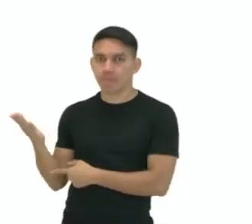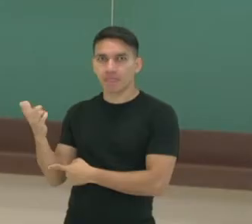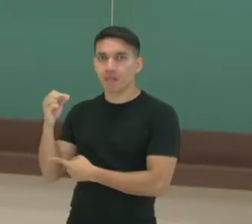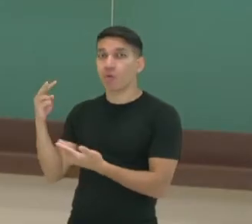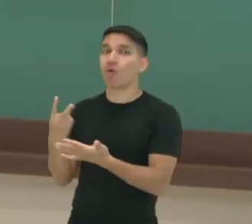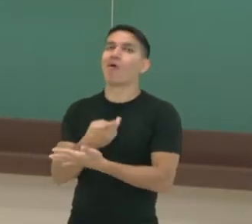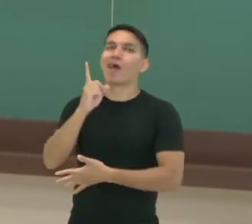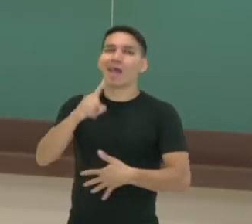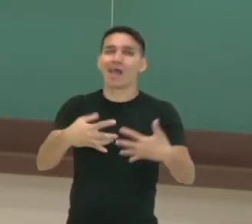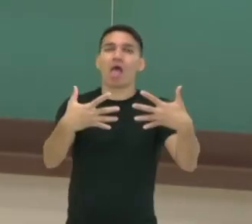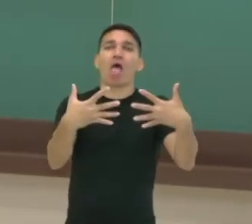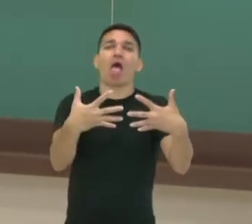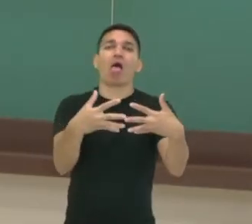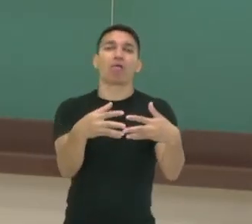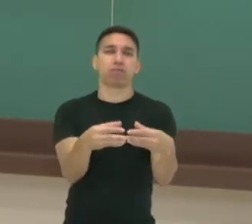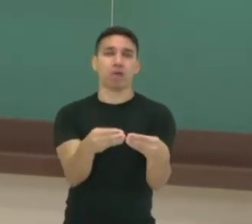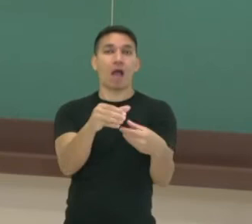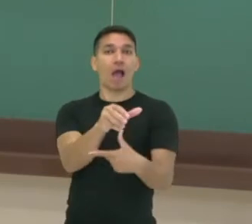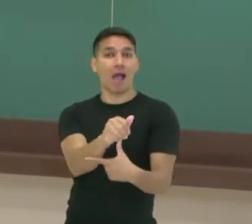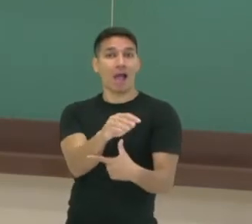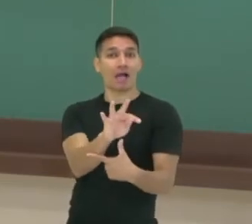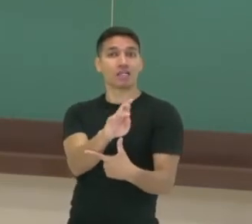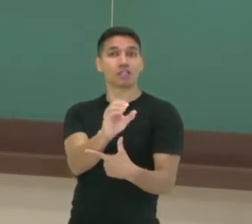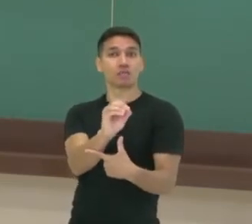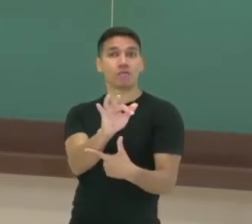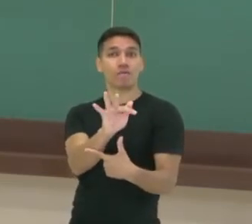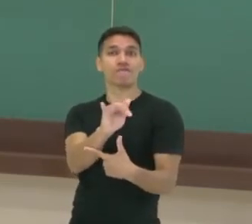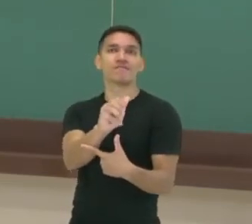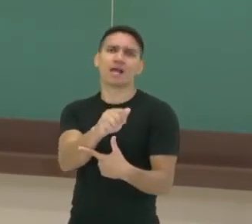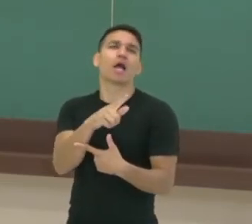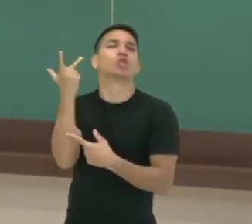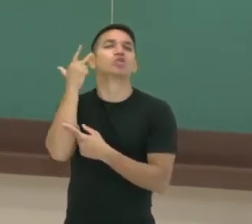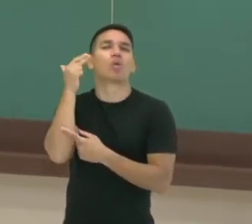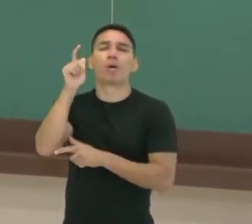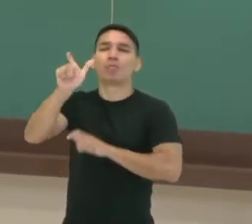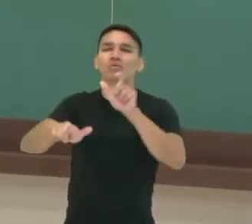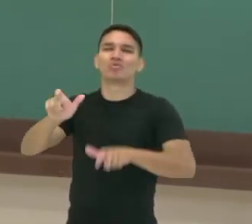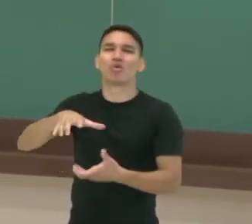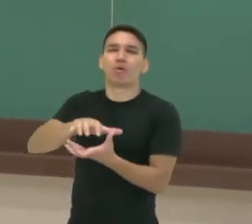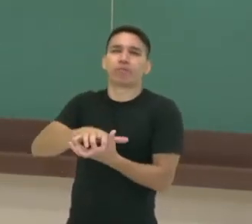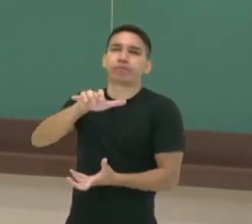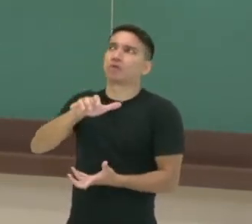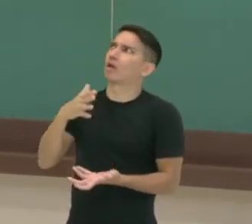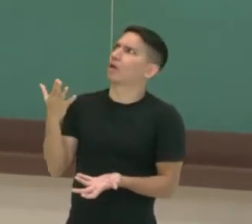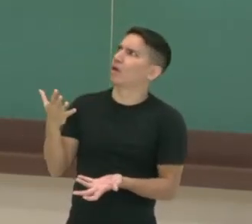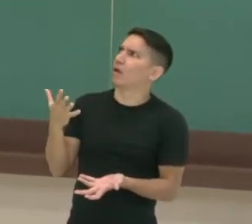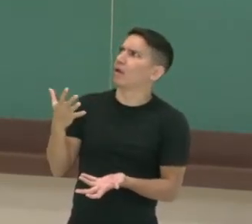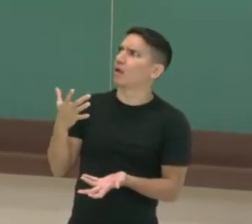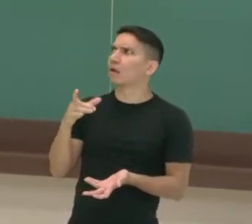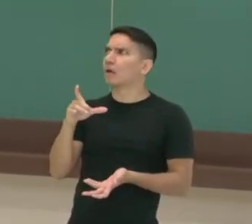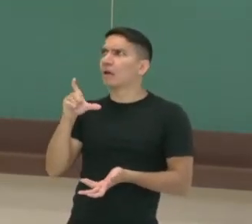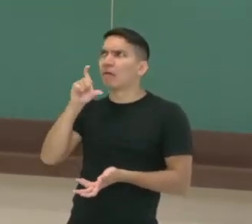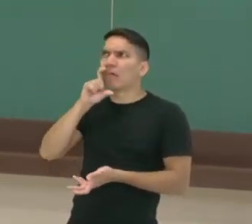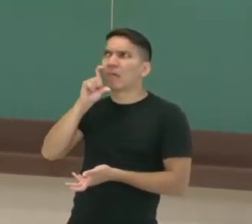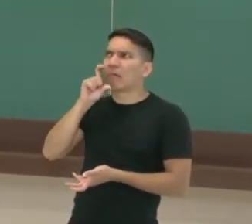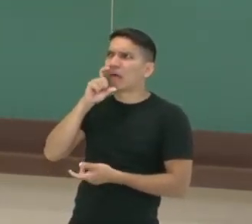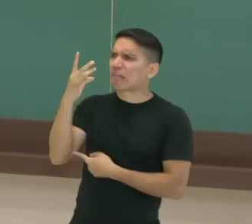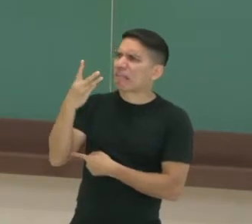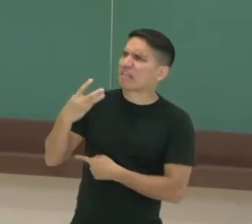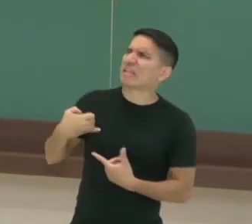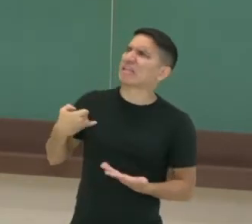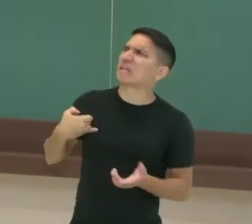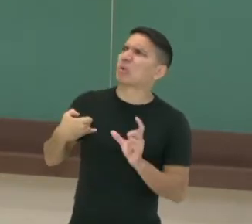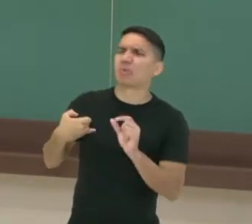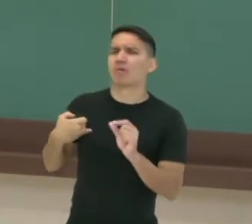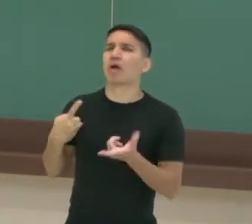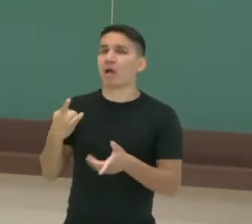é atrofia. É muito comum as pessoas da terceira idade, Fabiano, terceira idade? Eu